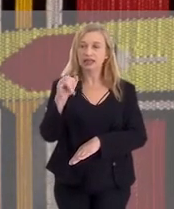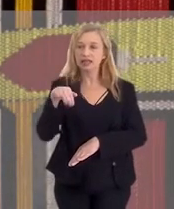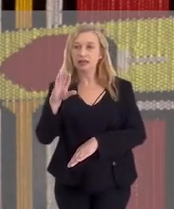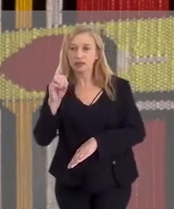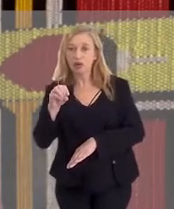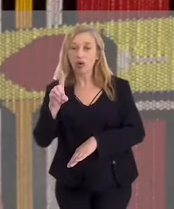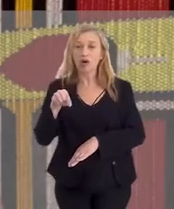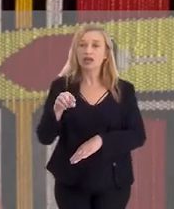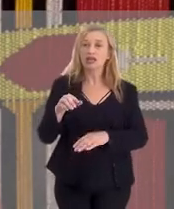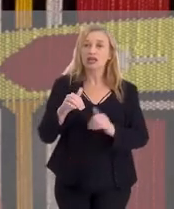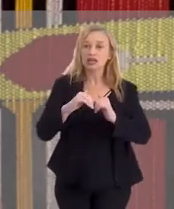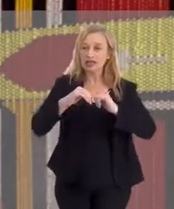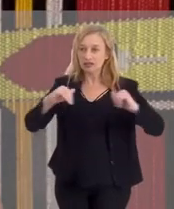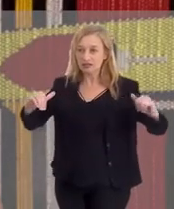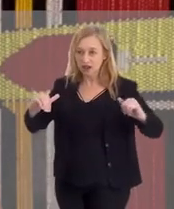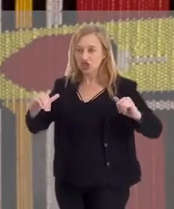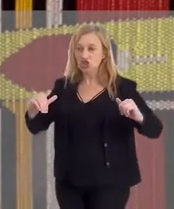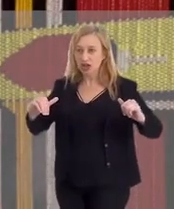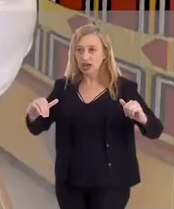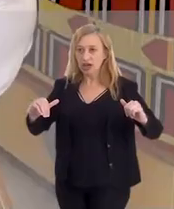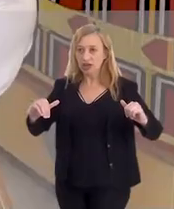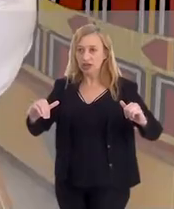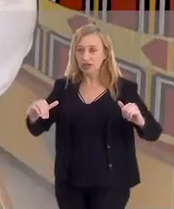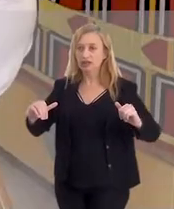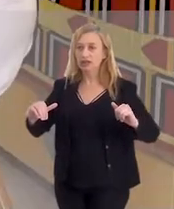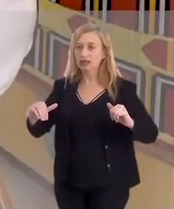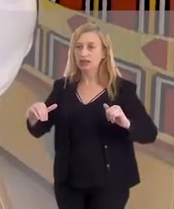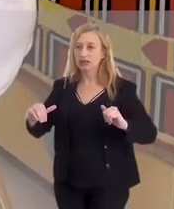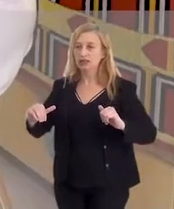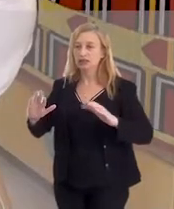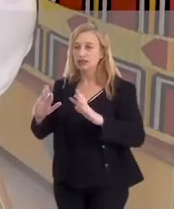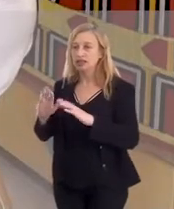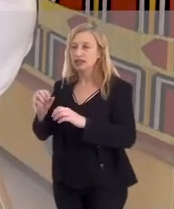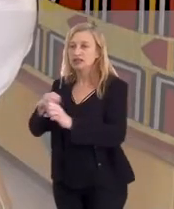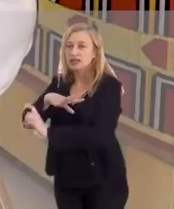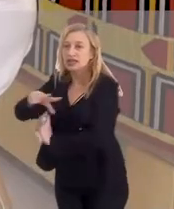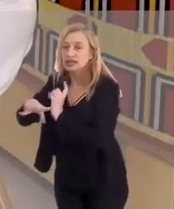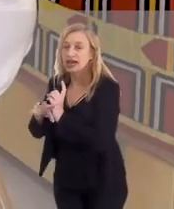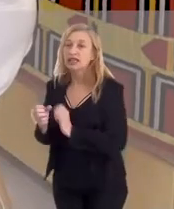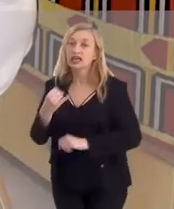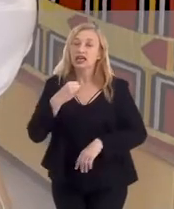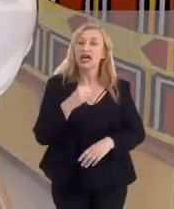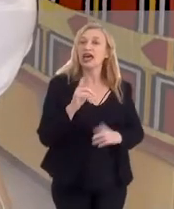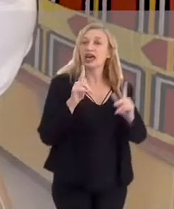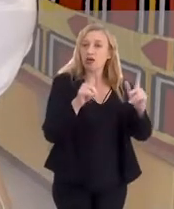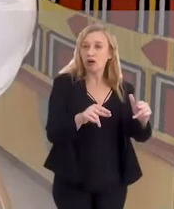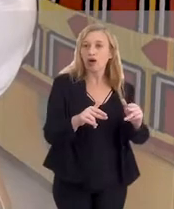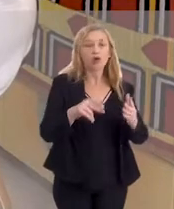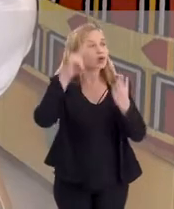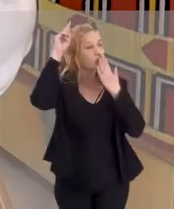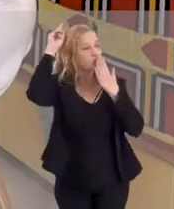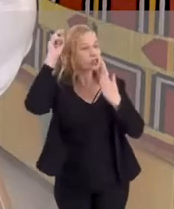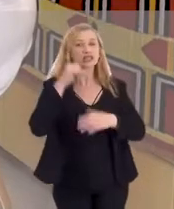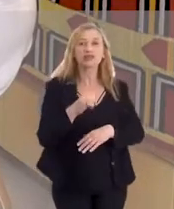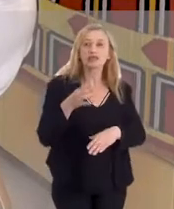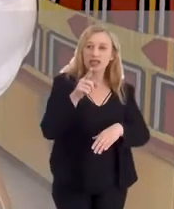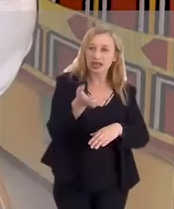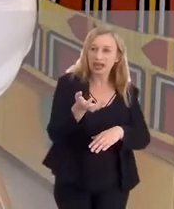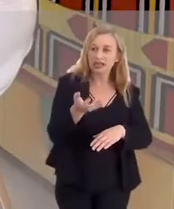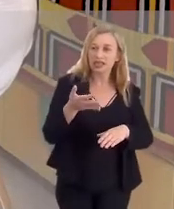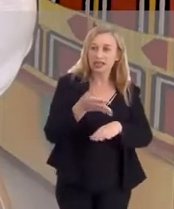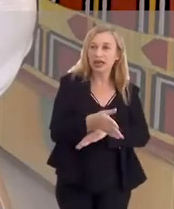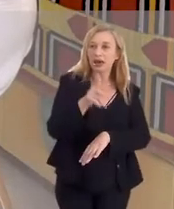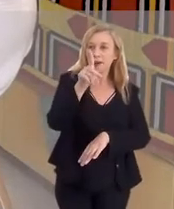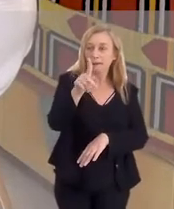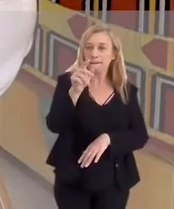da escola, longe dos familiares. É como os indígenas, quando você é pajé, você vai viver com pajé. No catimbó, se você